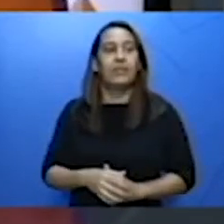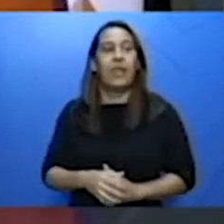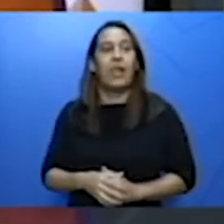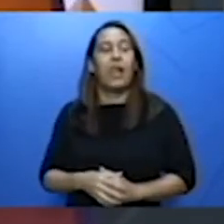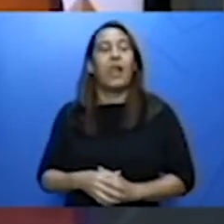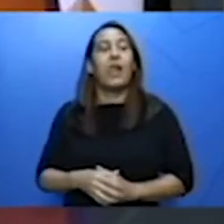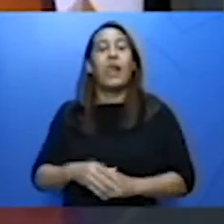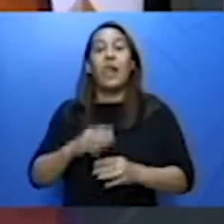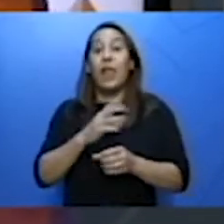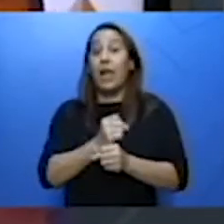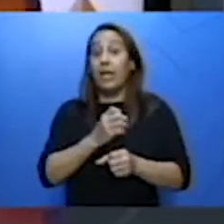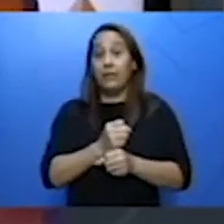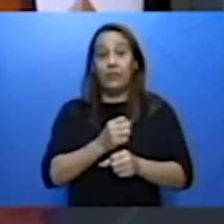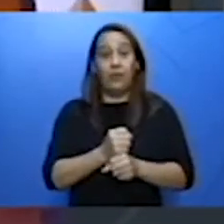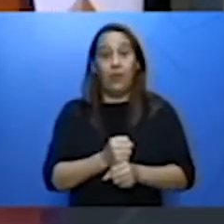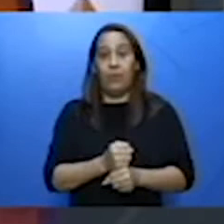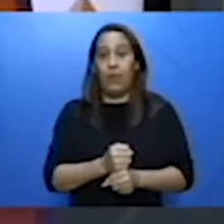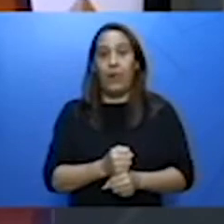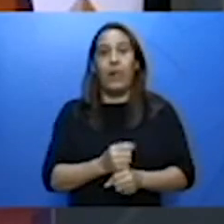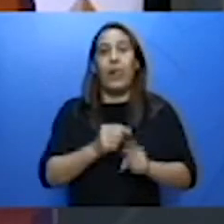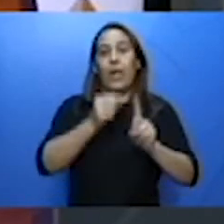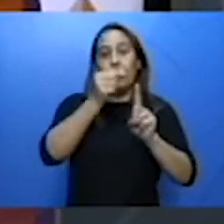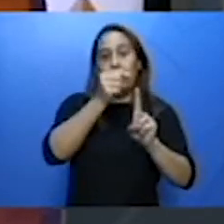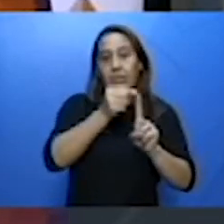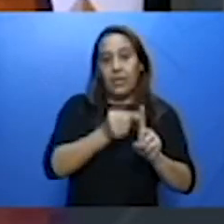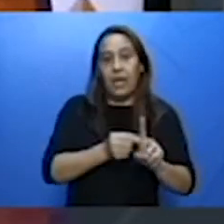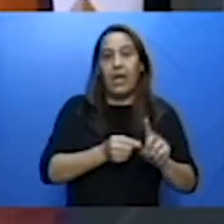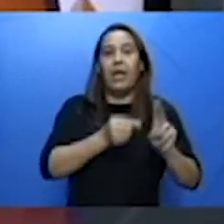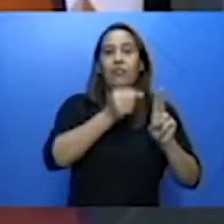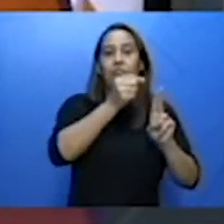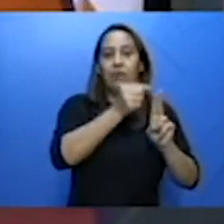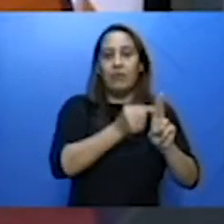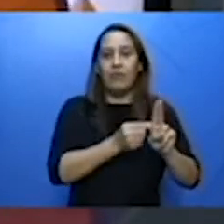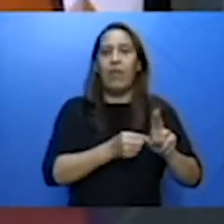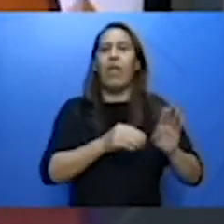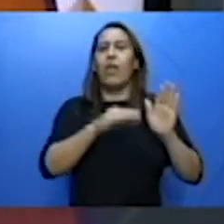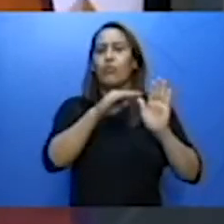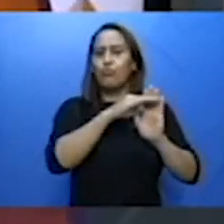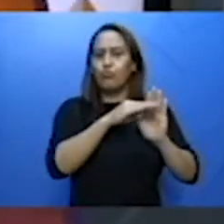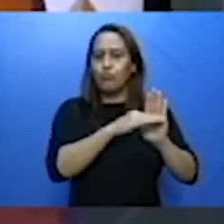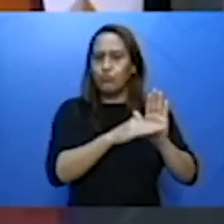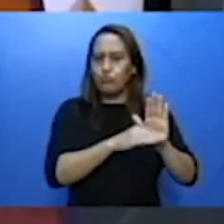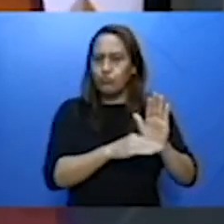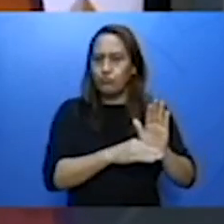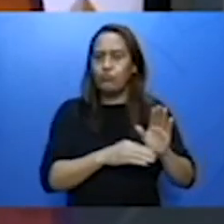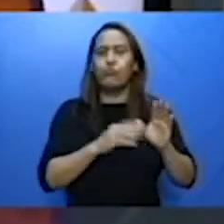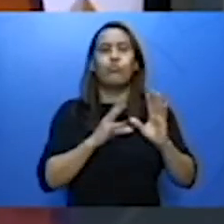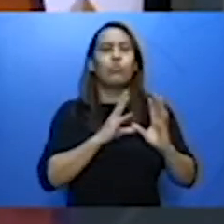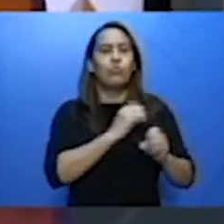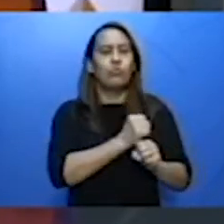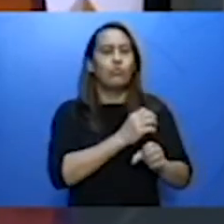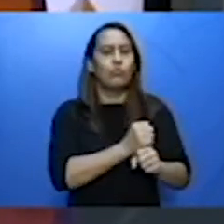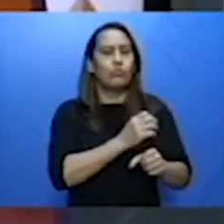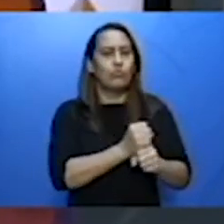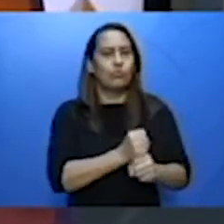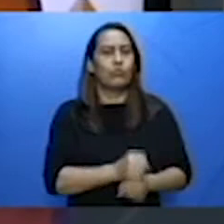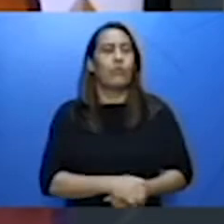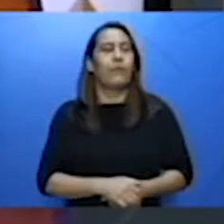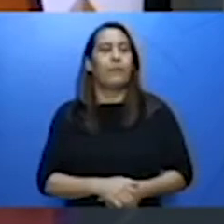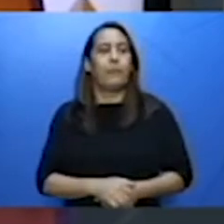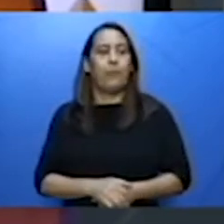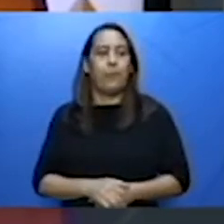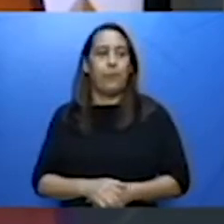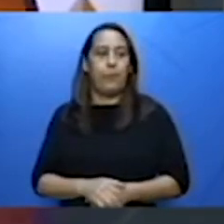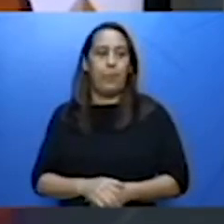minha continha. Armo a minha continha bem bonita e vou somar. Vamos lá? Arma a continha aí